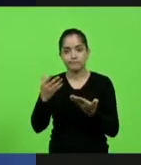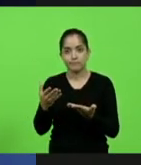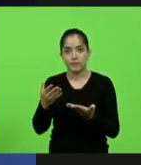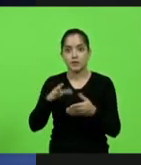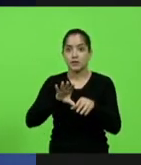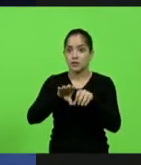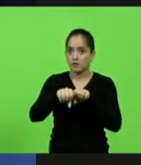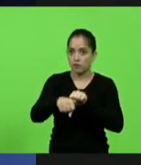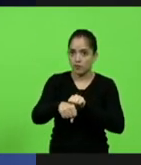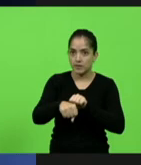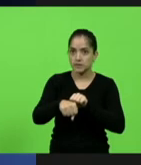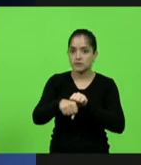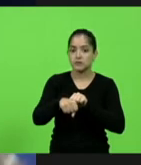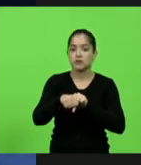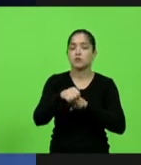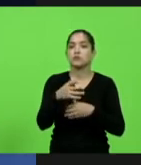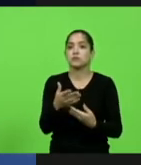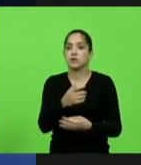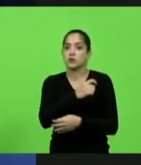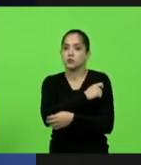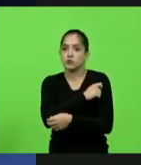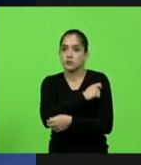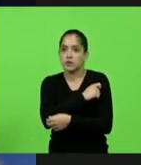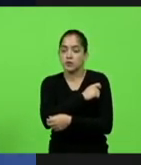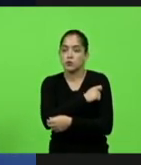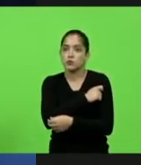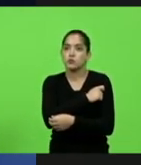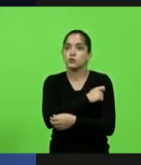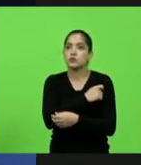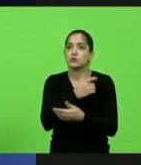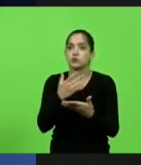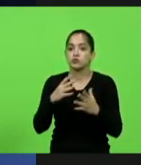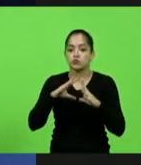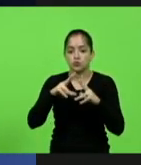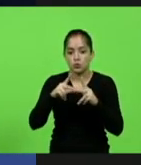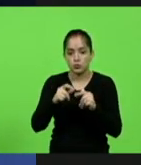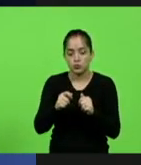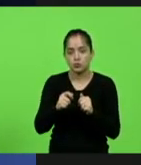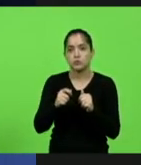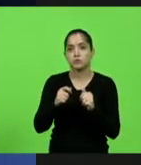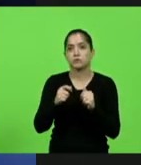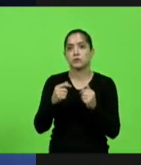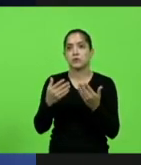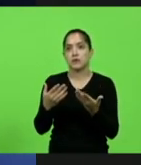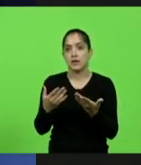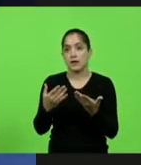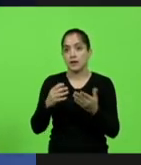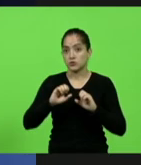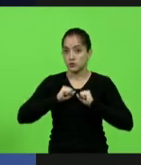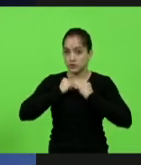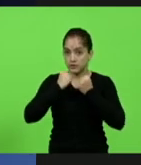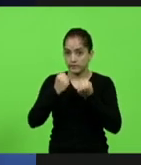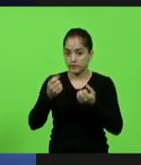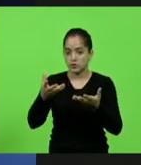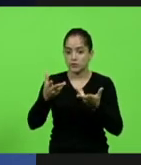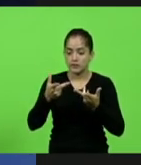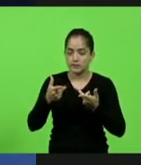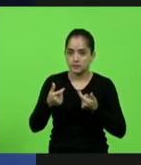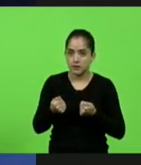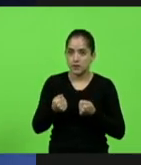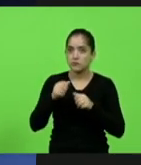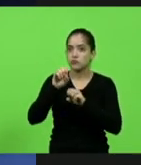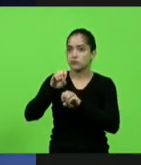de cada estudante em sua inteireza, ou seja, no todo. Nós defendemos a qualidade da educação pública,